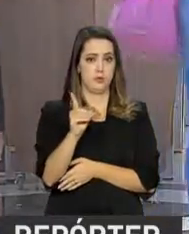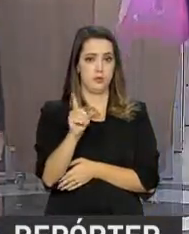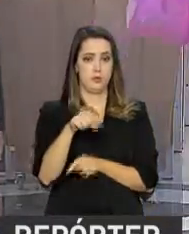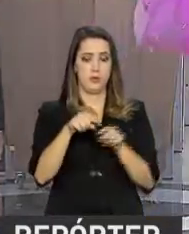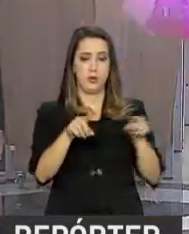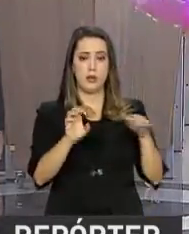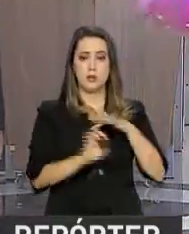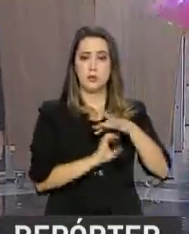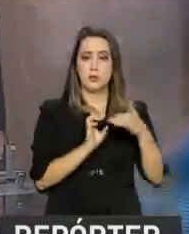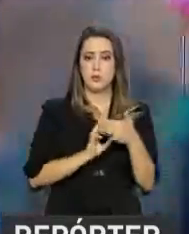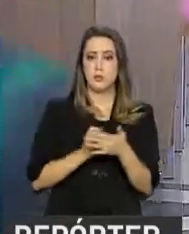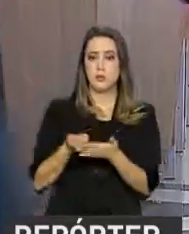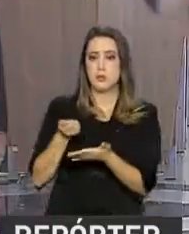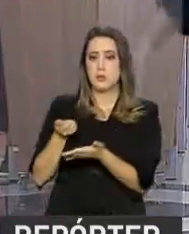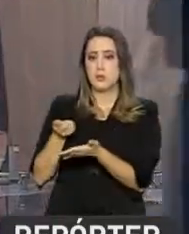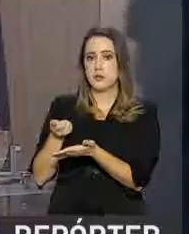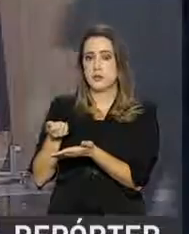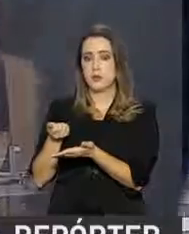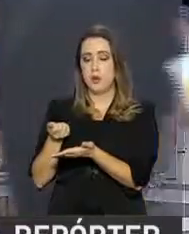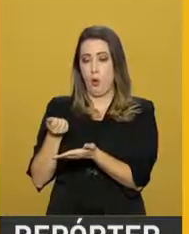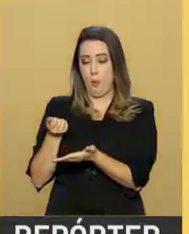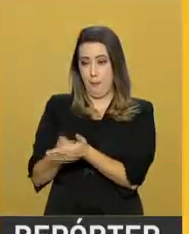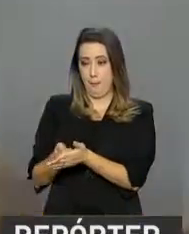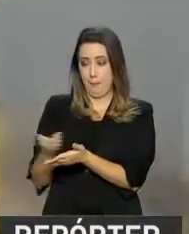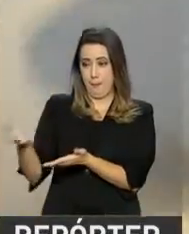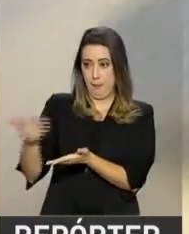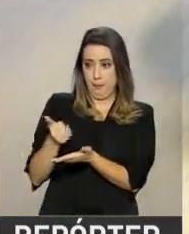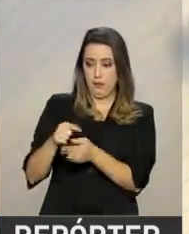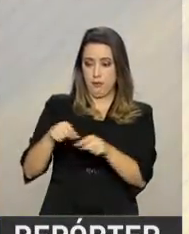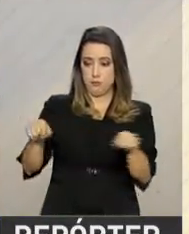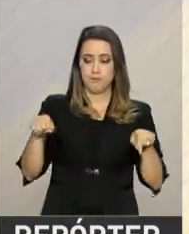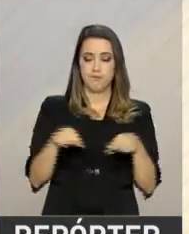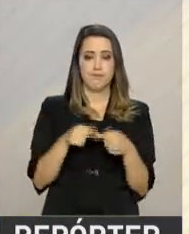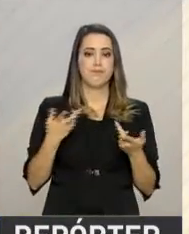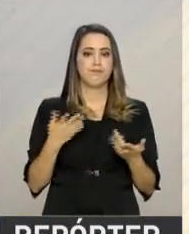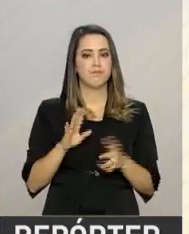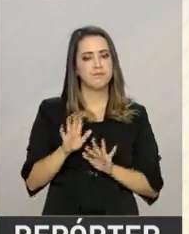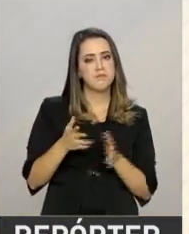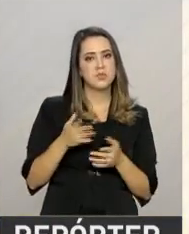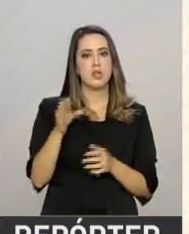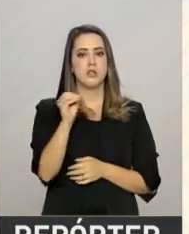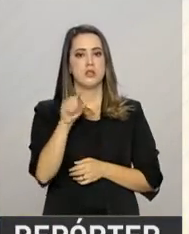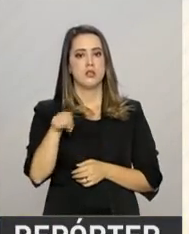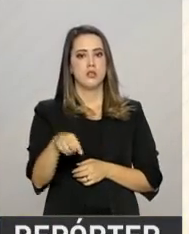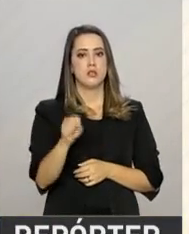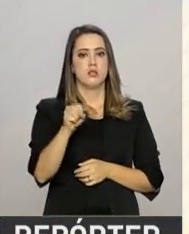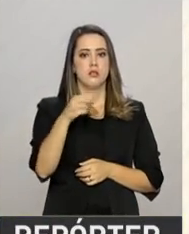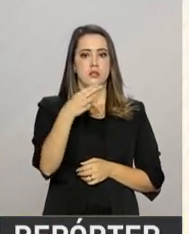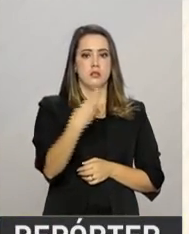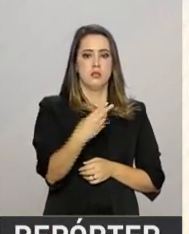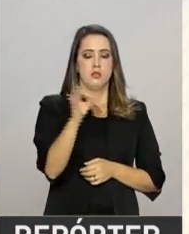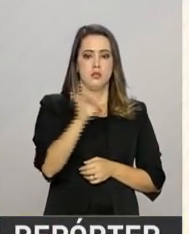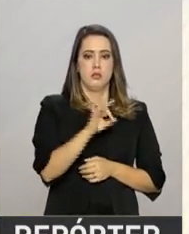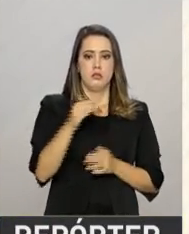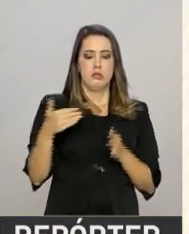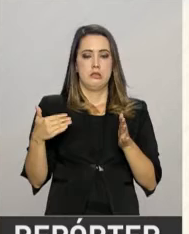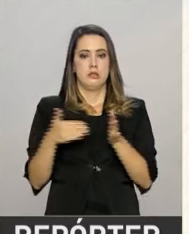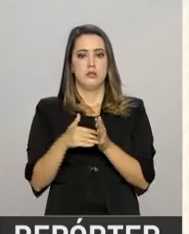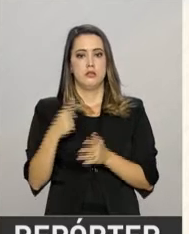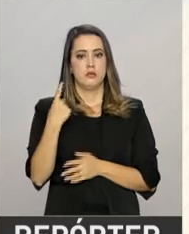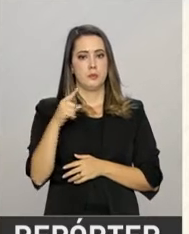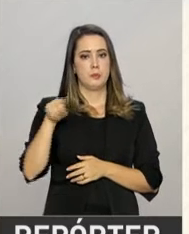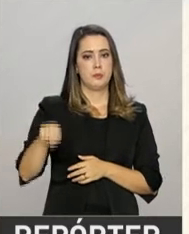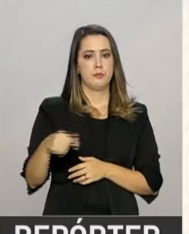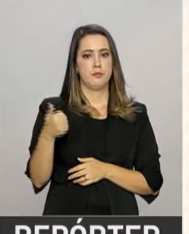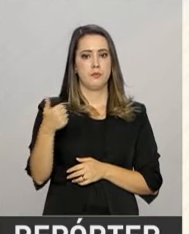e passa este custo o lojista a cada operação a tarifa varia de 0,82 por cento a